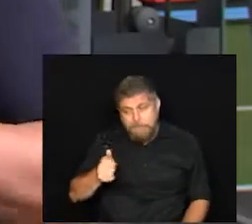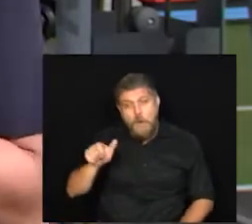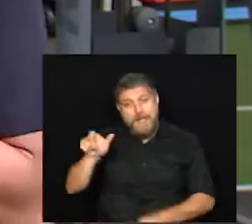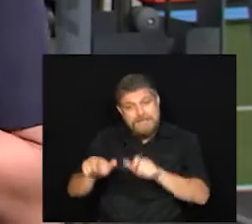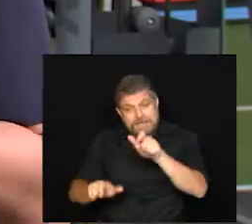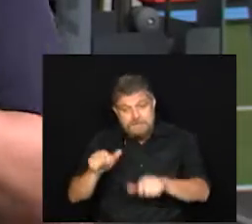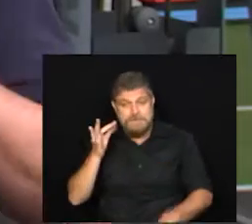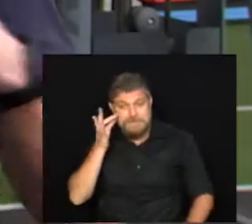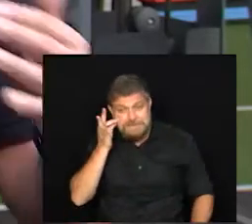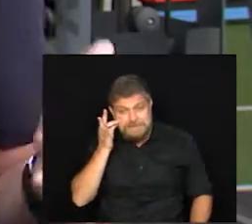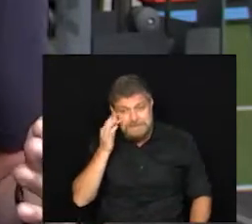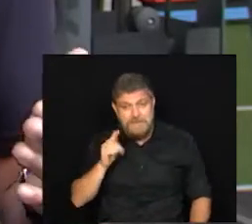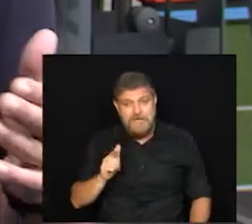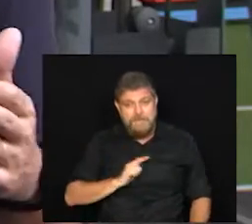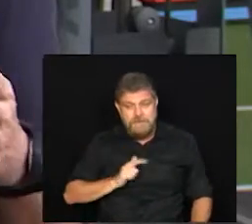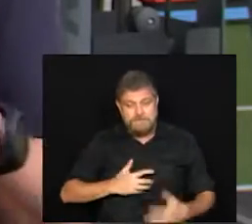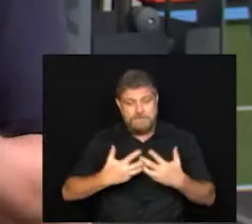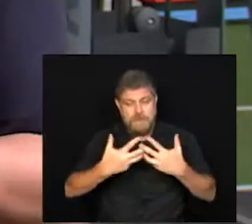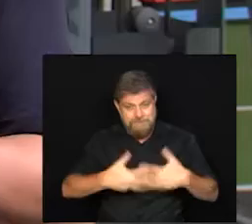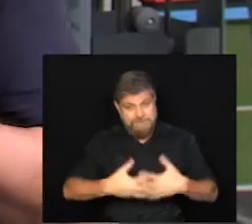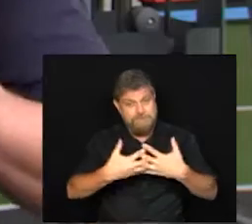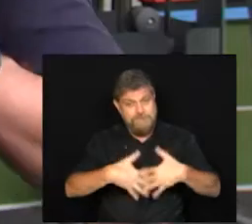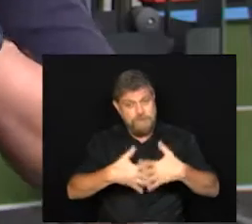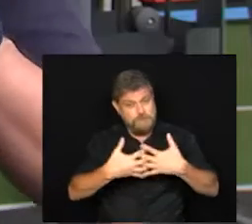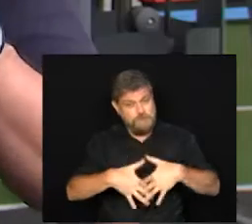pessoas, mas com um funcionamento